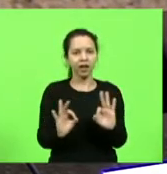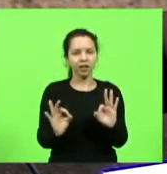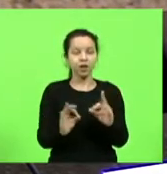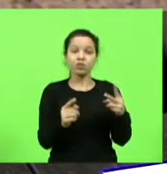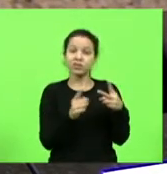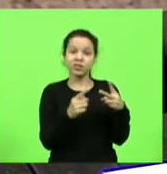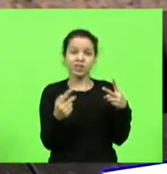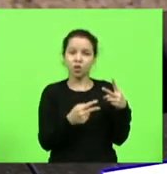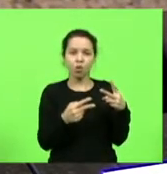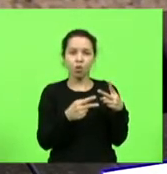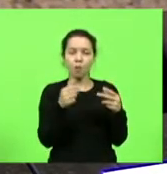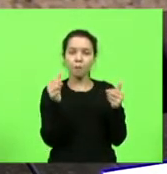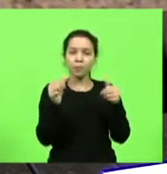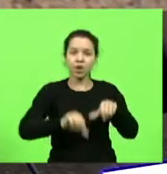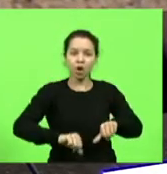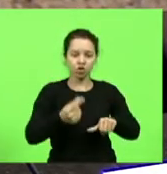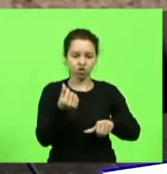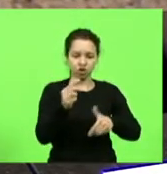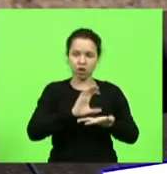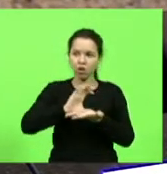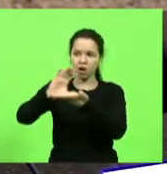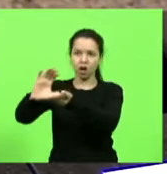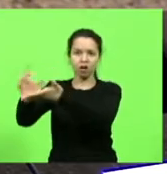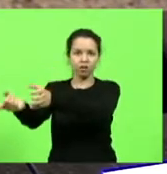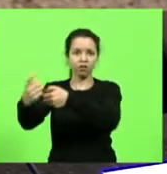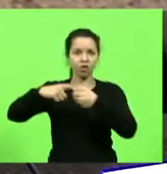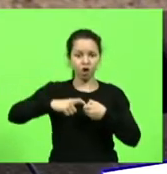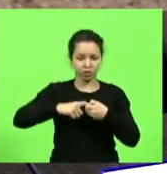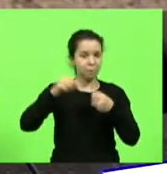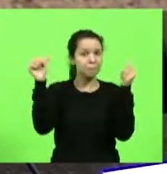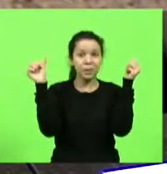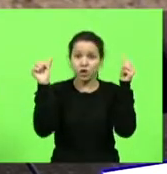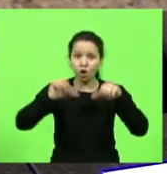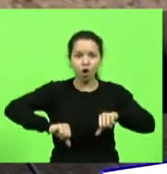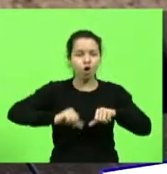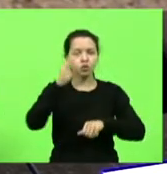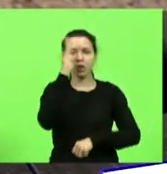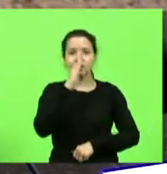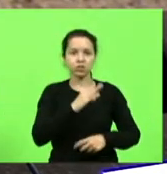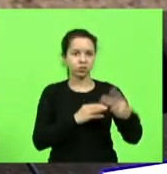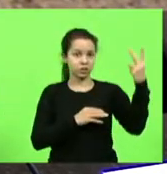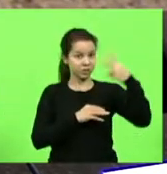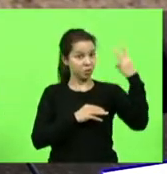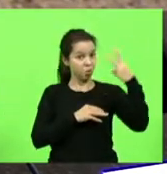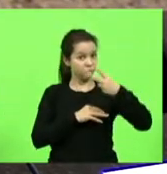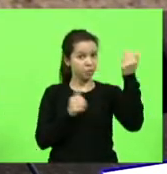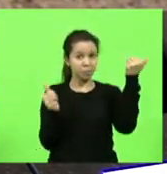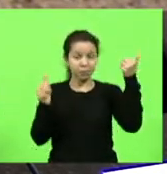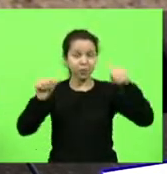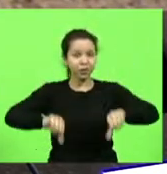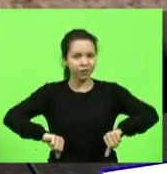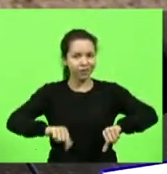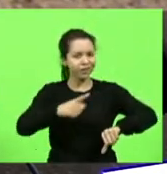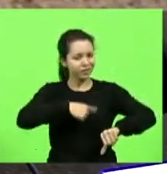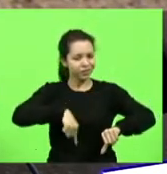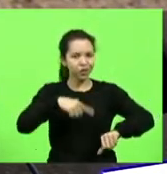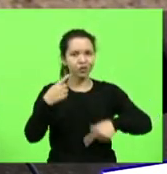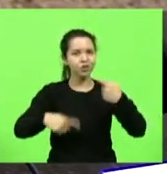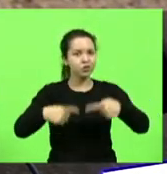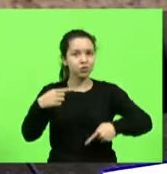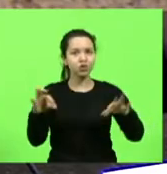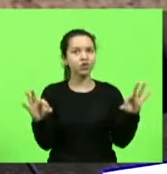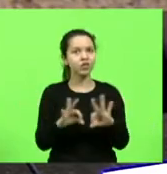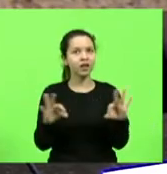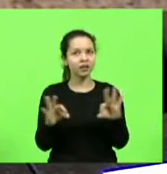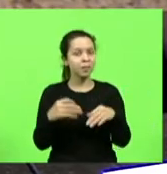relação entre dinheiro enviado e dinheiro retornado do Brasil. A segunda pior. E a gente não fala sobre isso. Isso deveria ser o